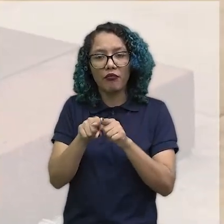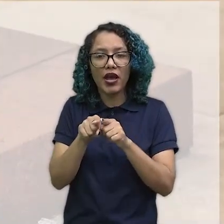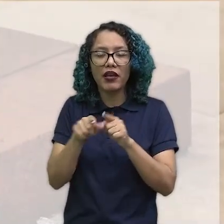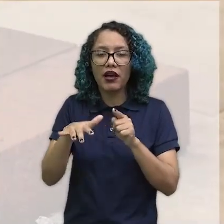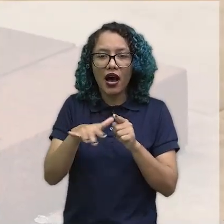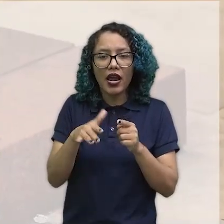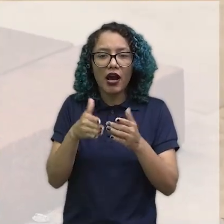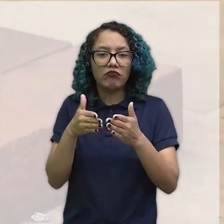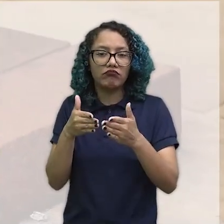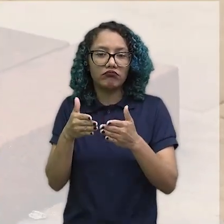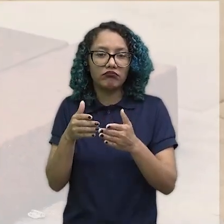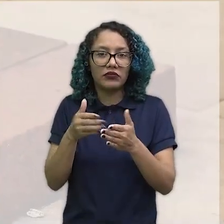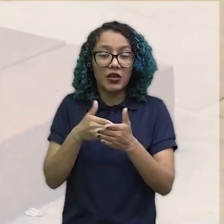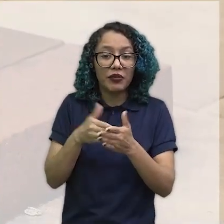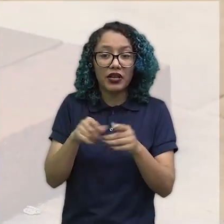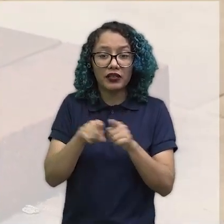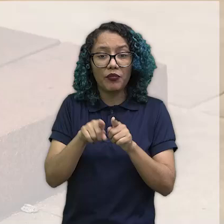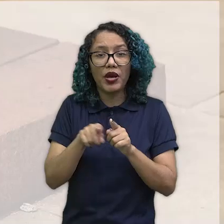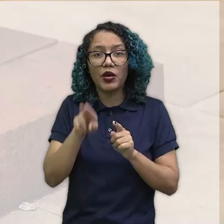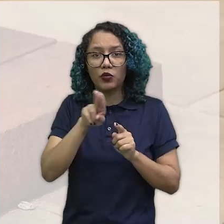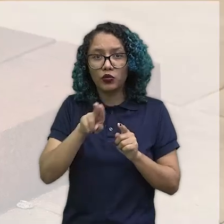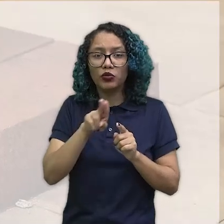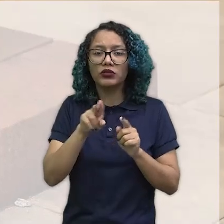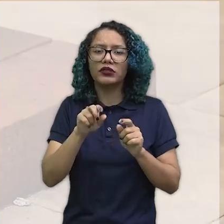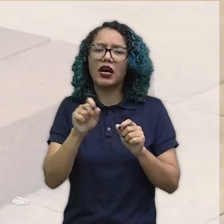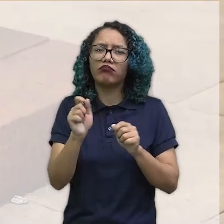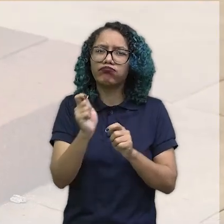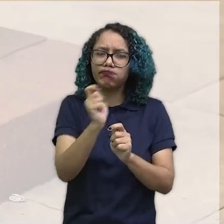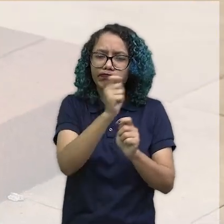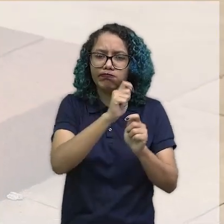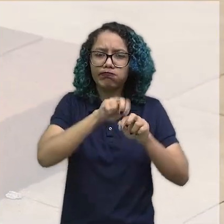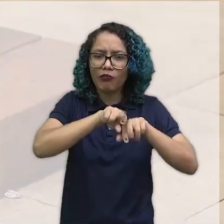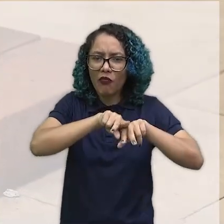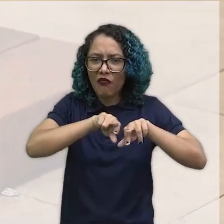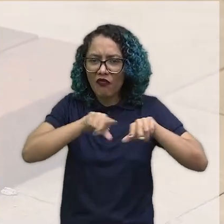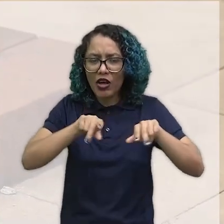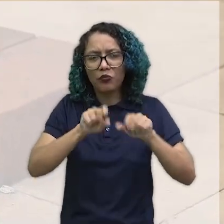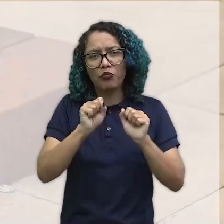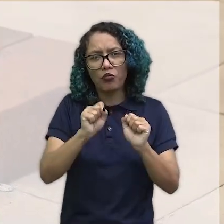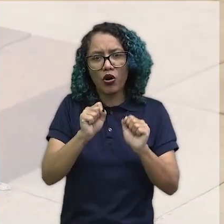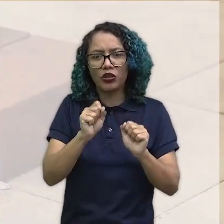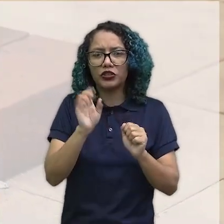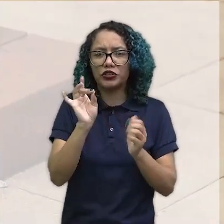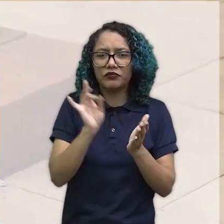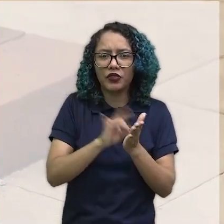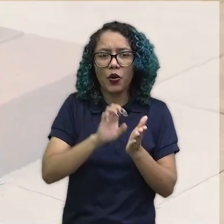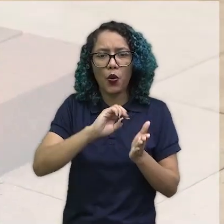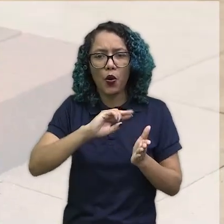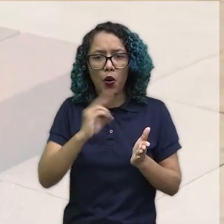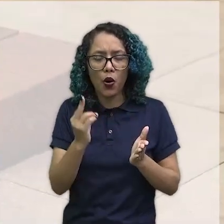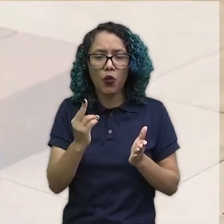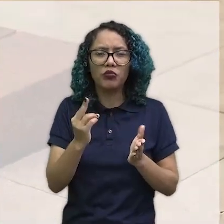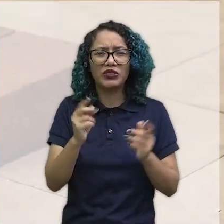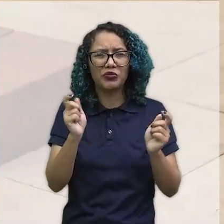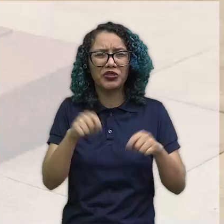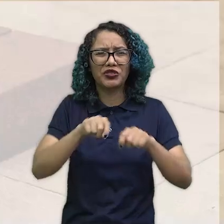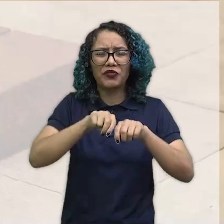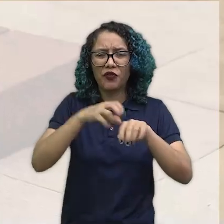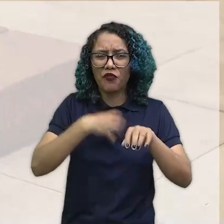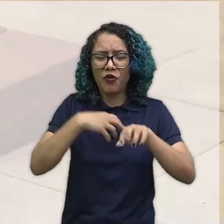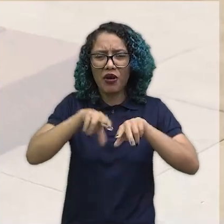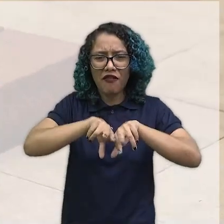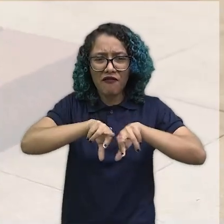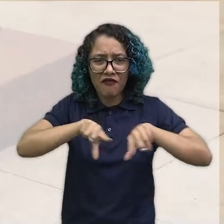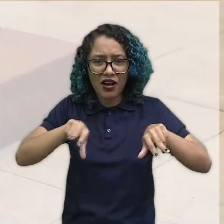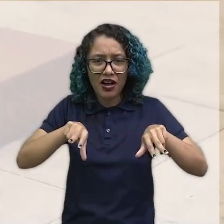utilizam formas prismáticas em suas obras, seja de forma literal ou abstrata, para criar volume, ritmo e movimento.